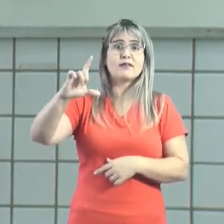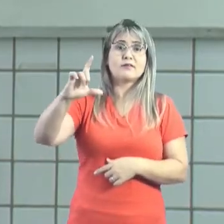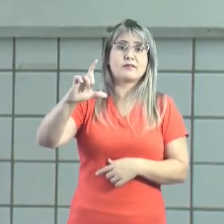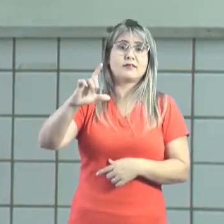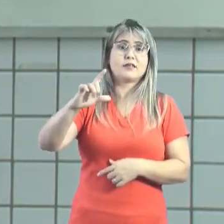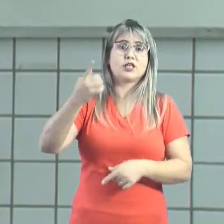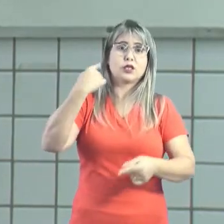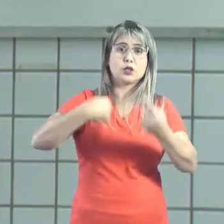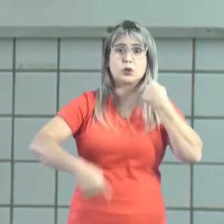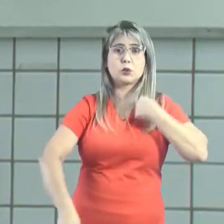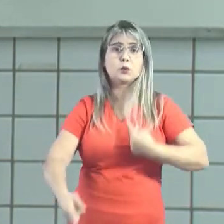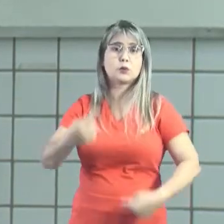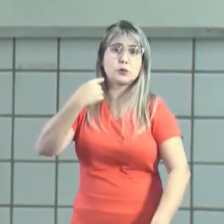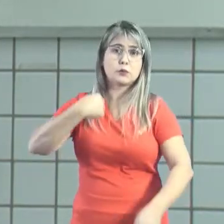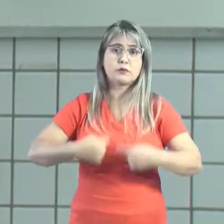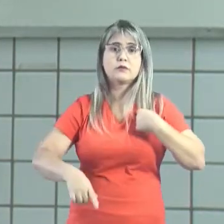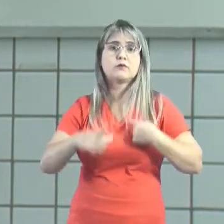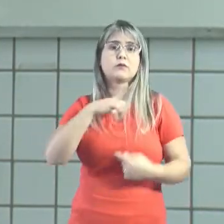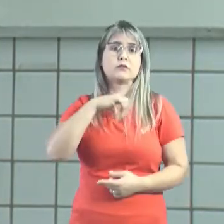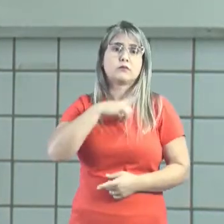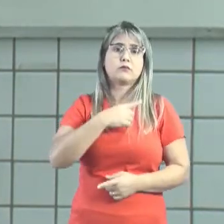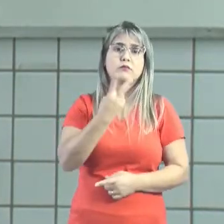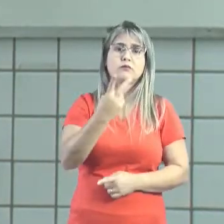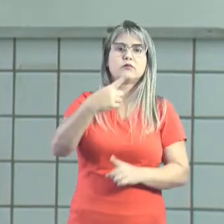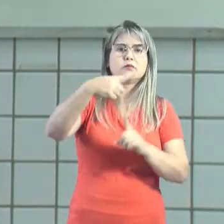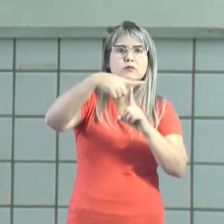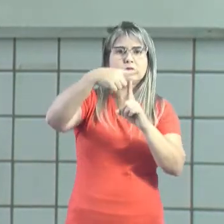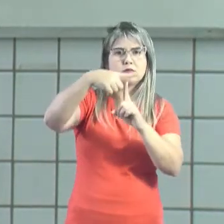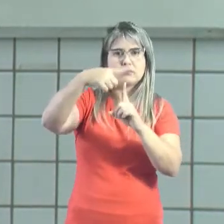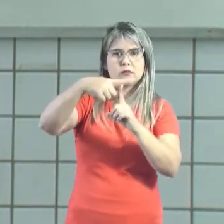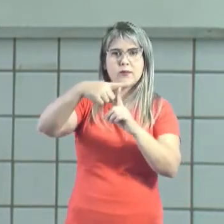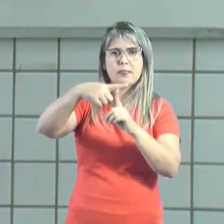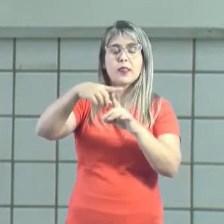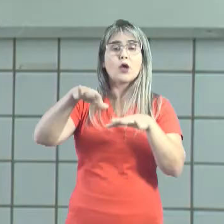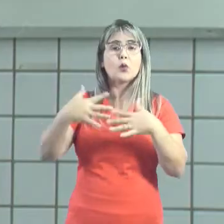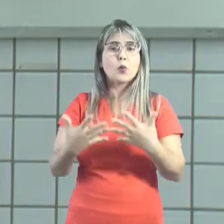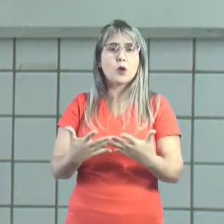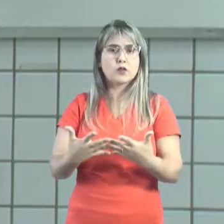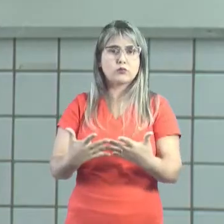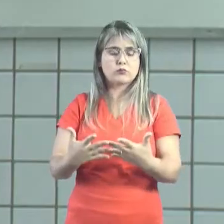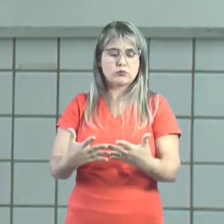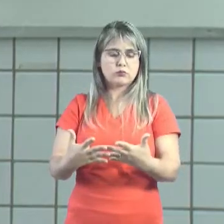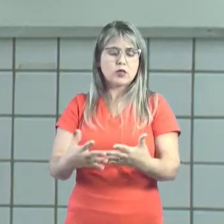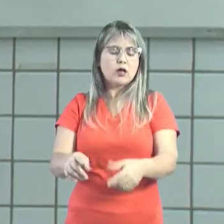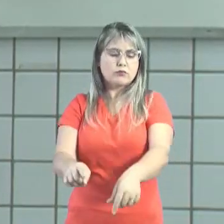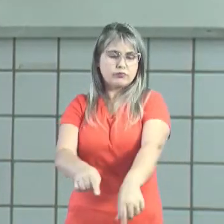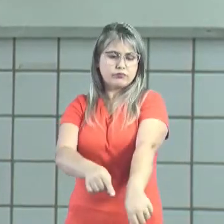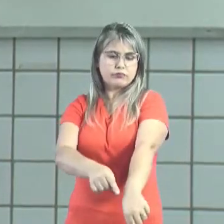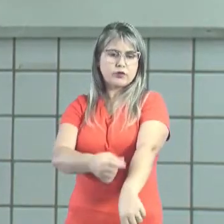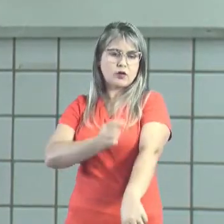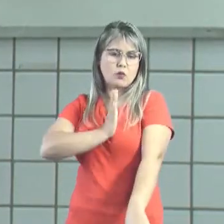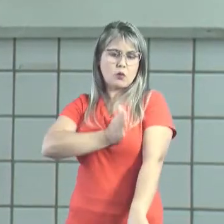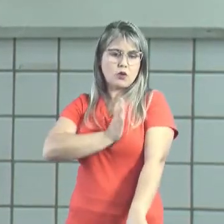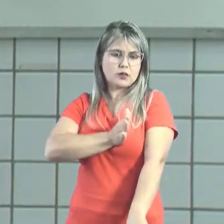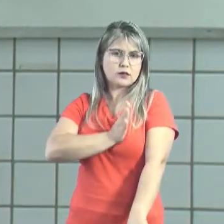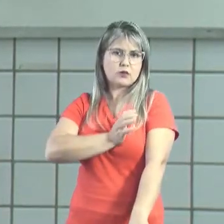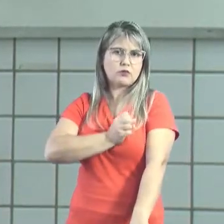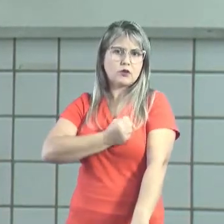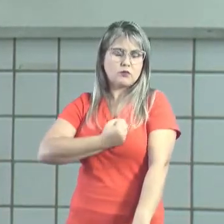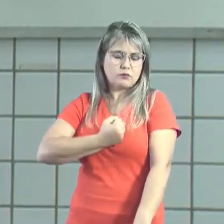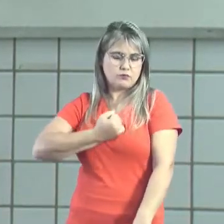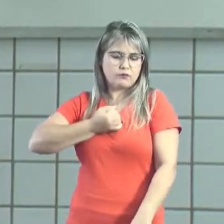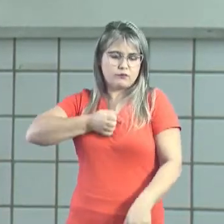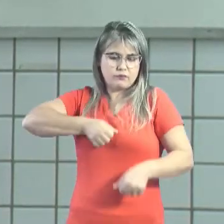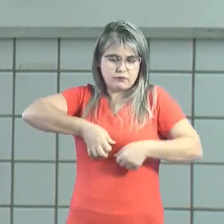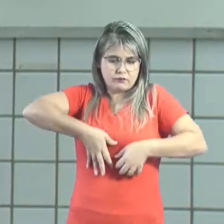o seu oxigênio e devolvendo o gás carbônico. que volta para o coração e